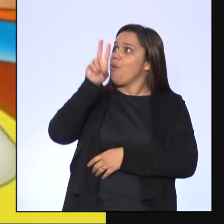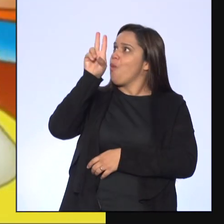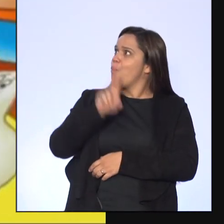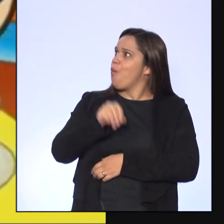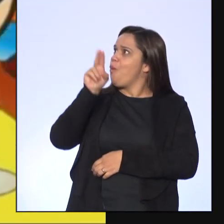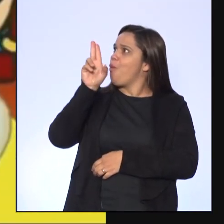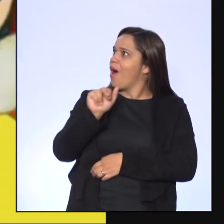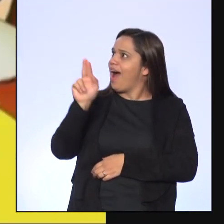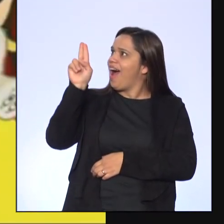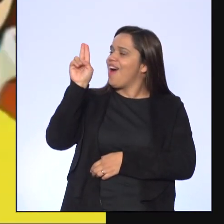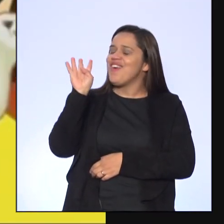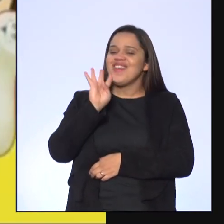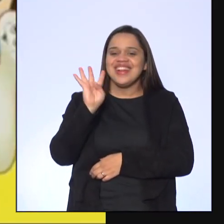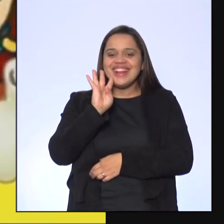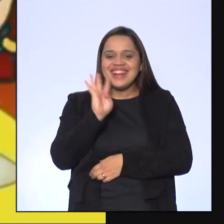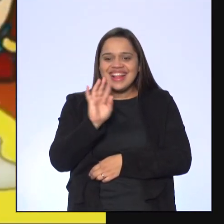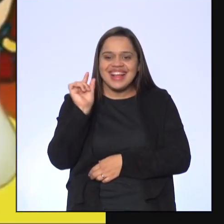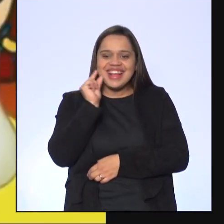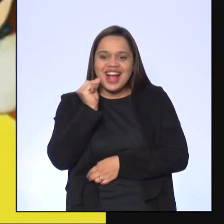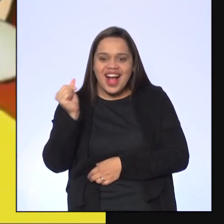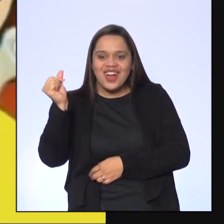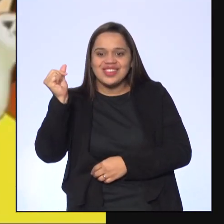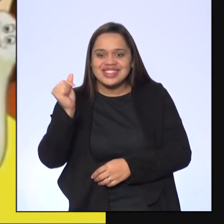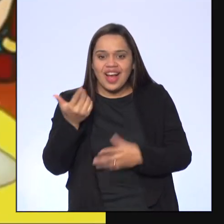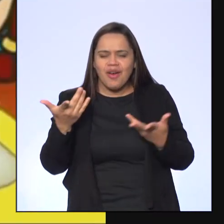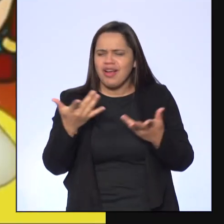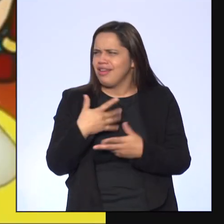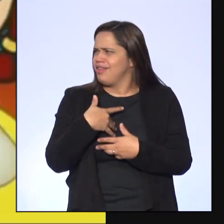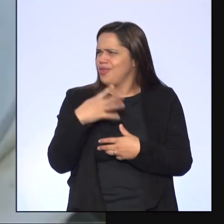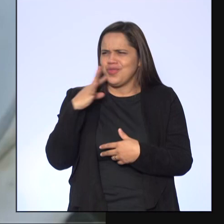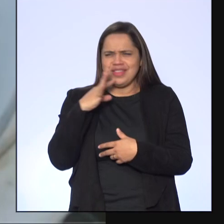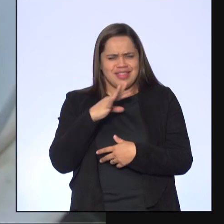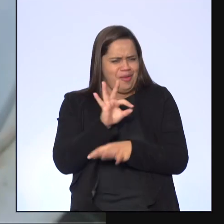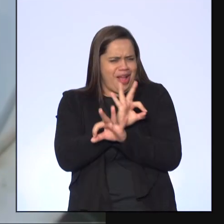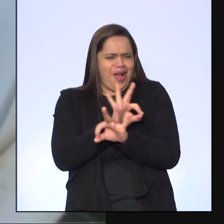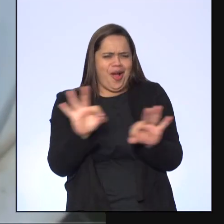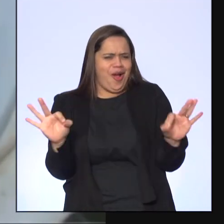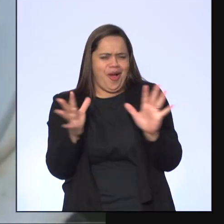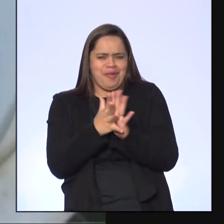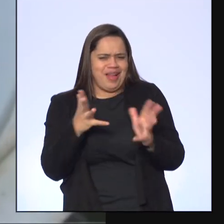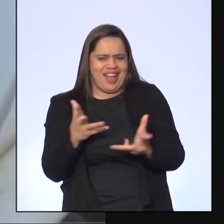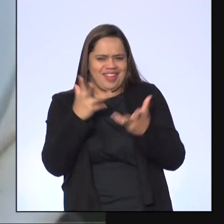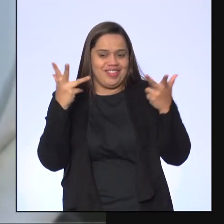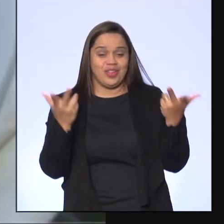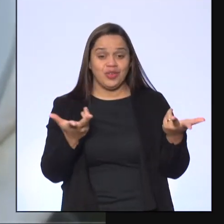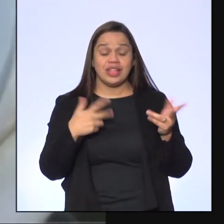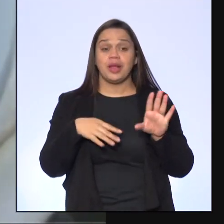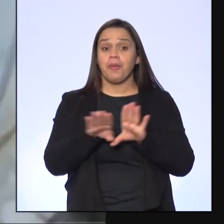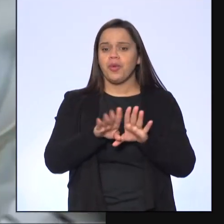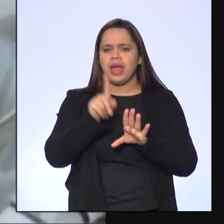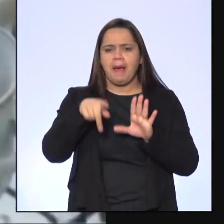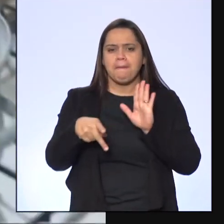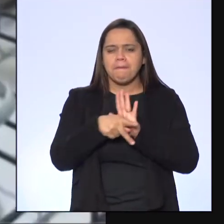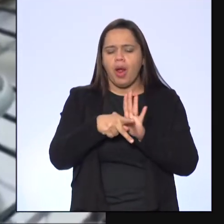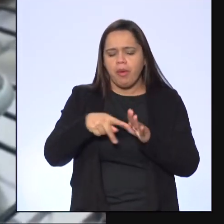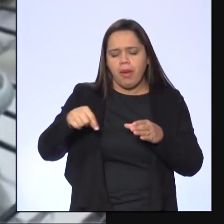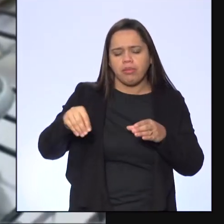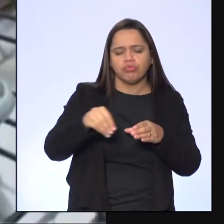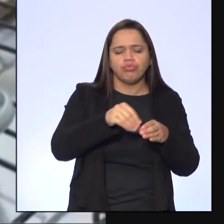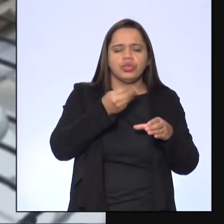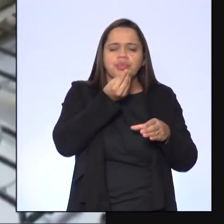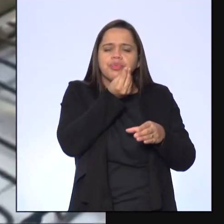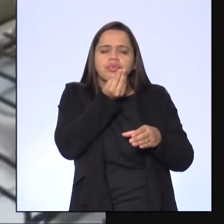o sal! Legal? O sal é sensacional! Além de ser um excelente tempero, ele é